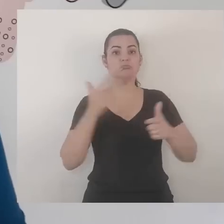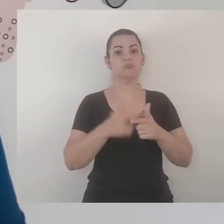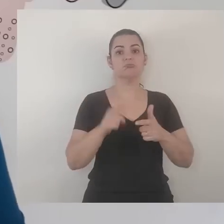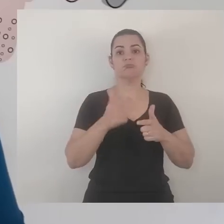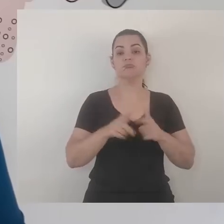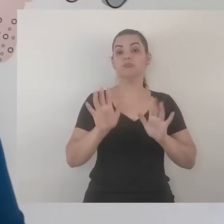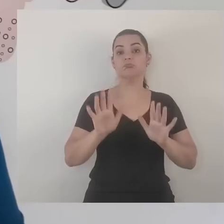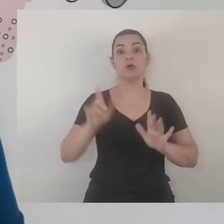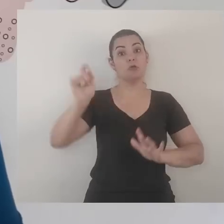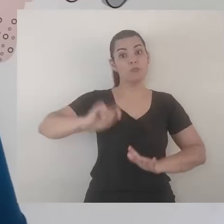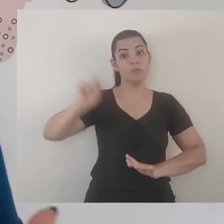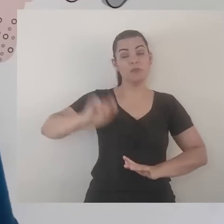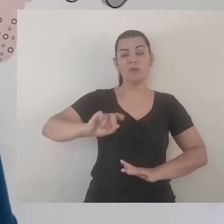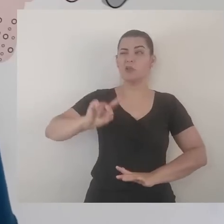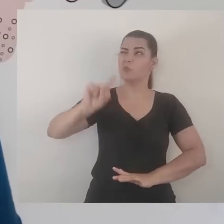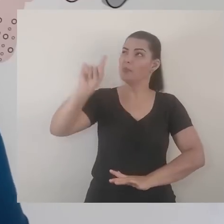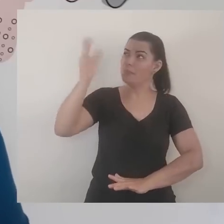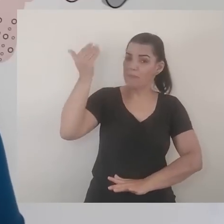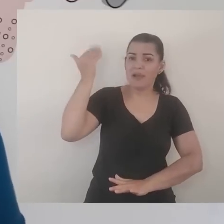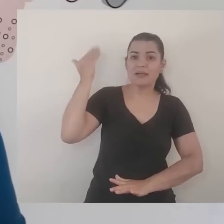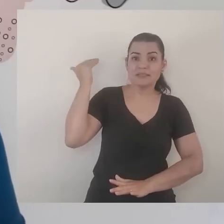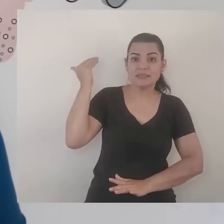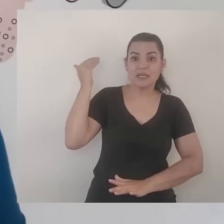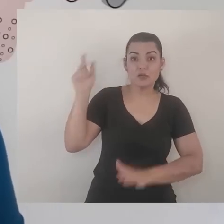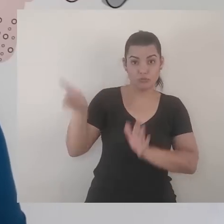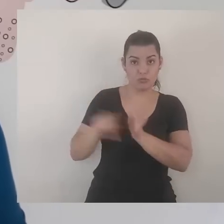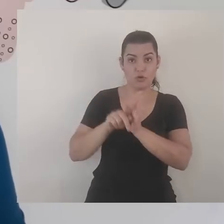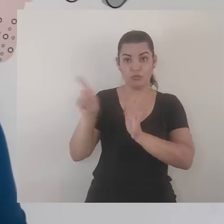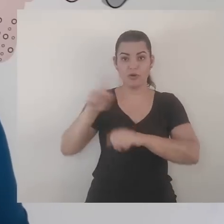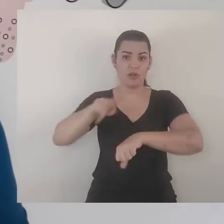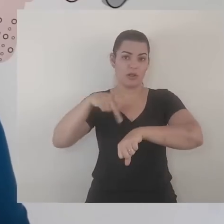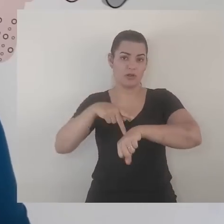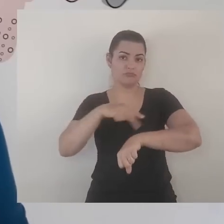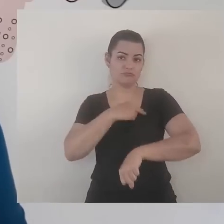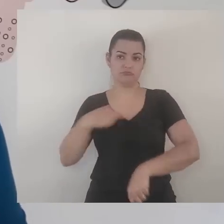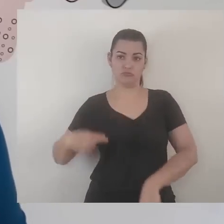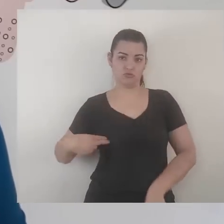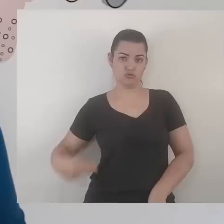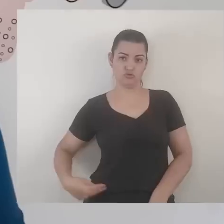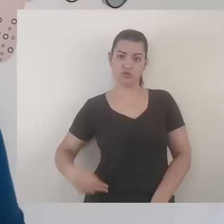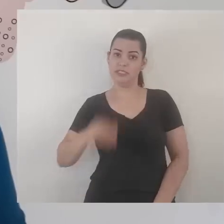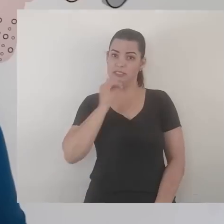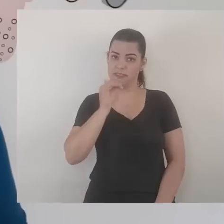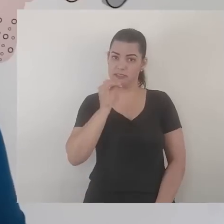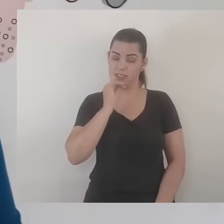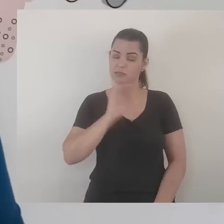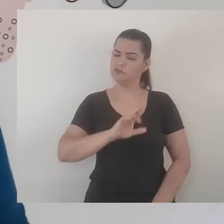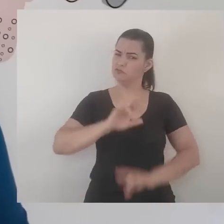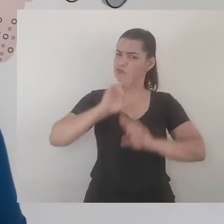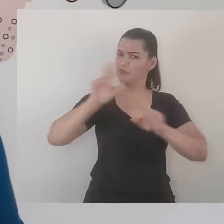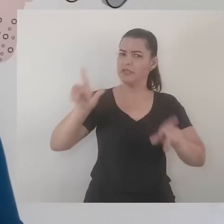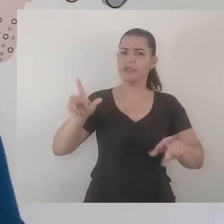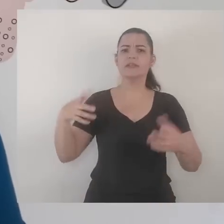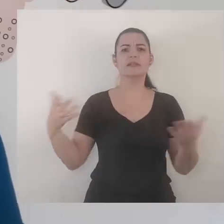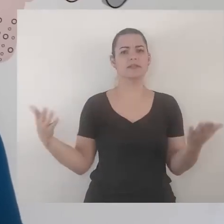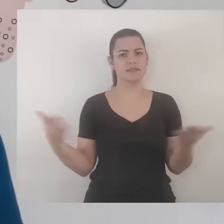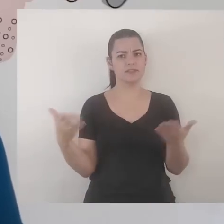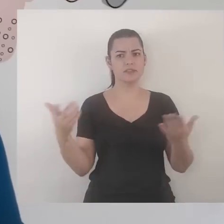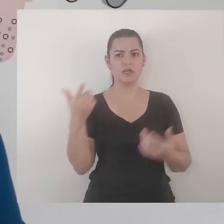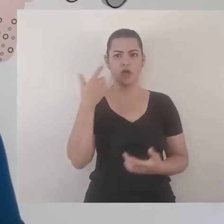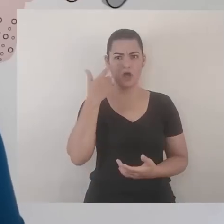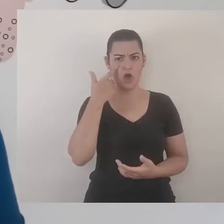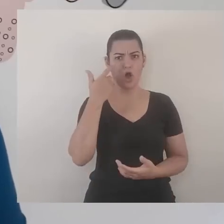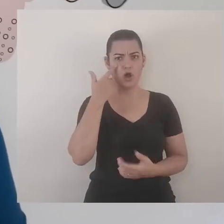de antigamente, as chinesas, por exemplo, elas eram muito diferentes das pipas que nós